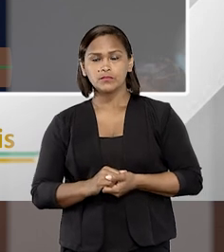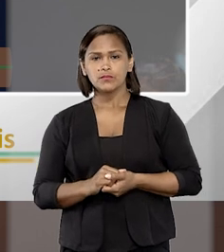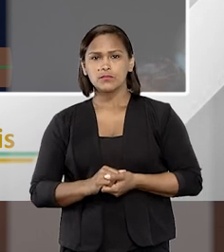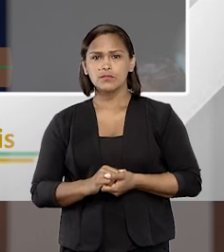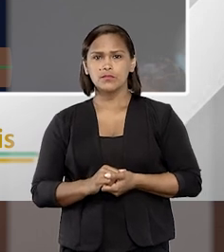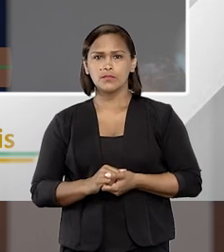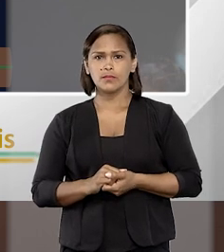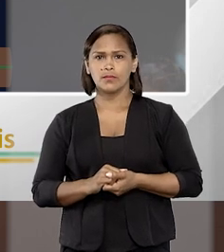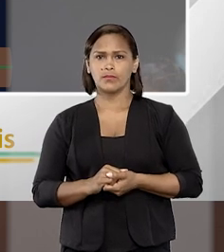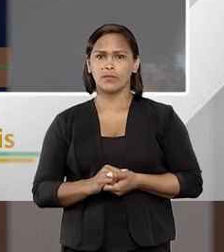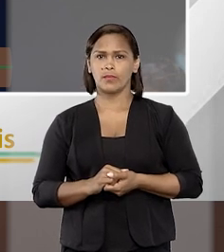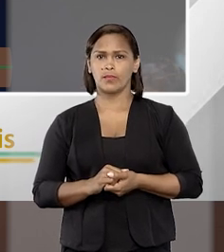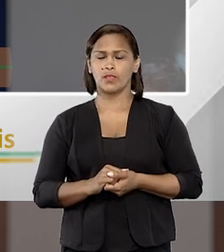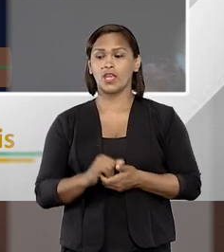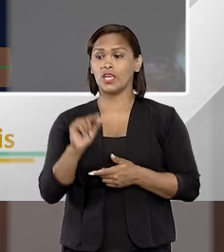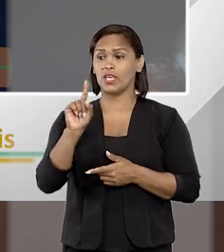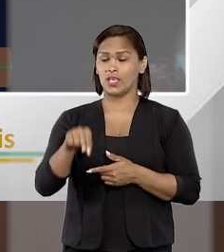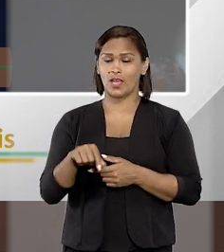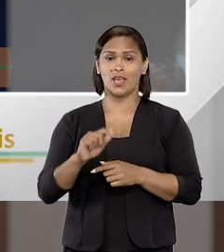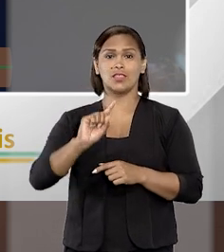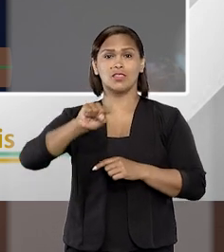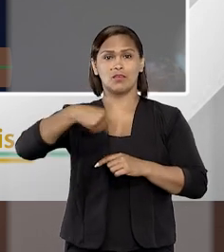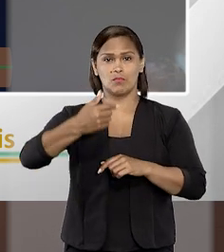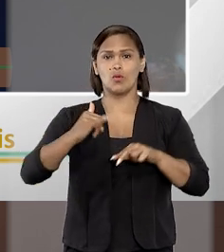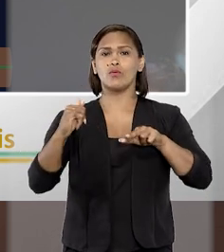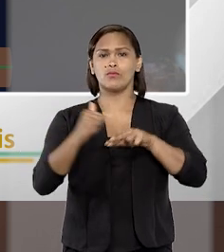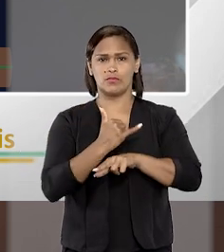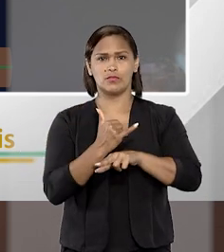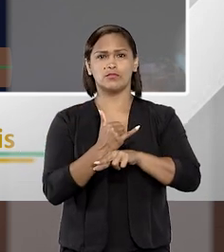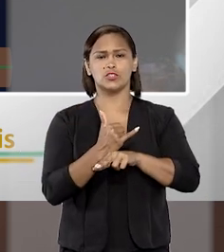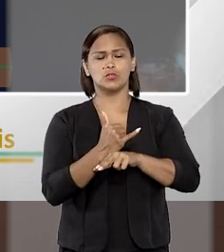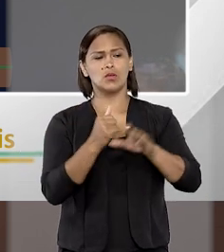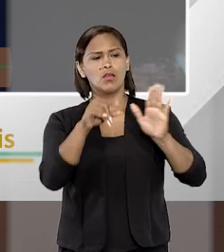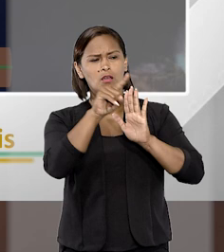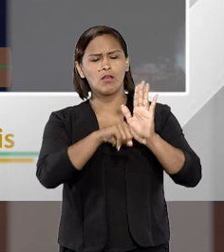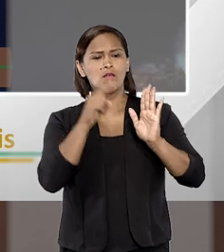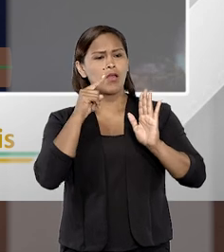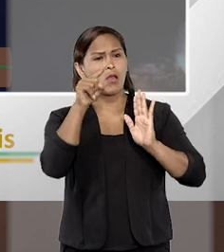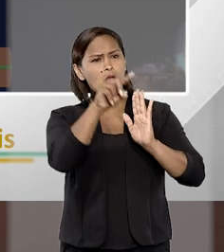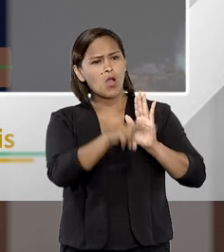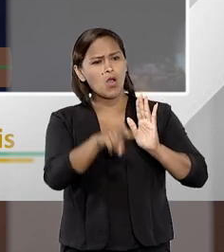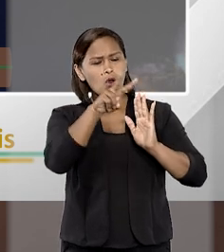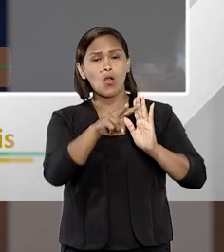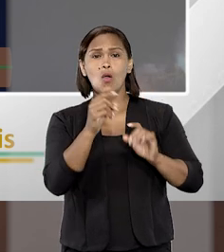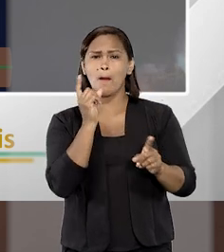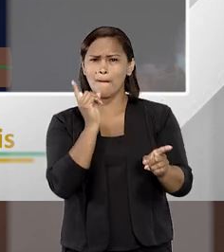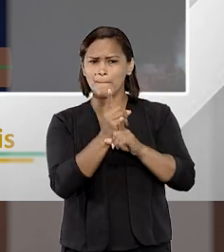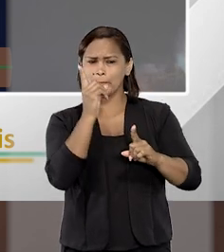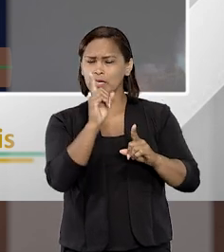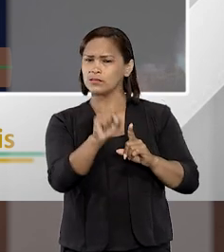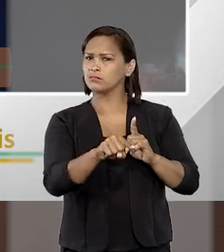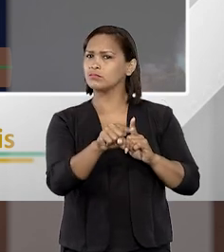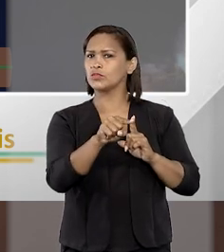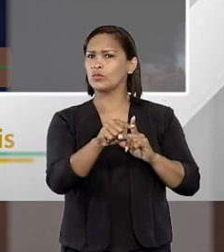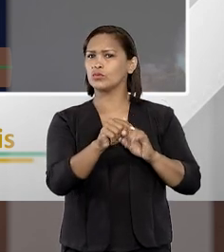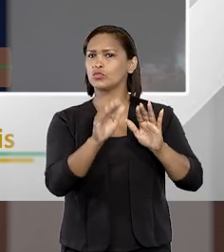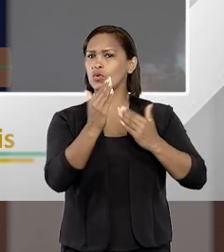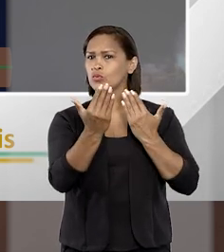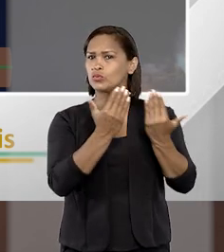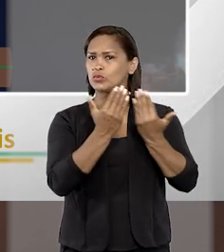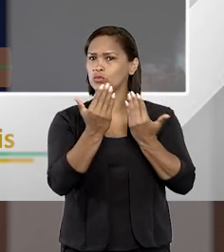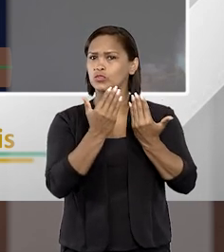E aí sim a vítima a contar aquele que me parece ser o autor da